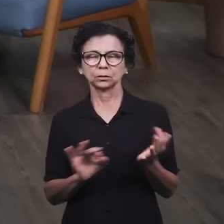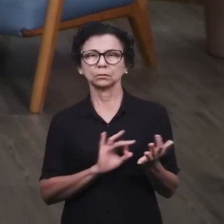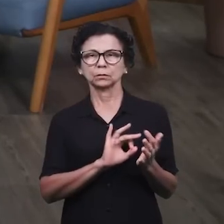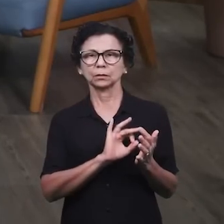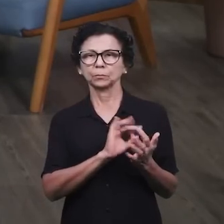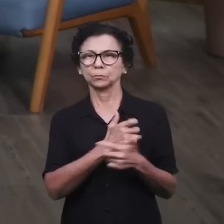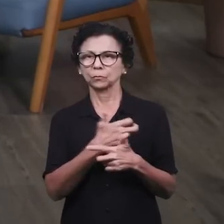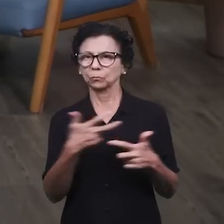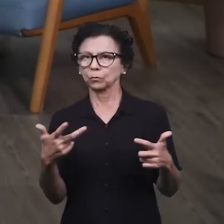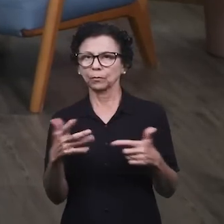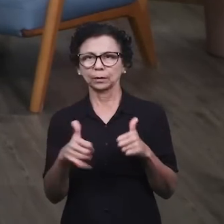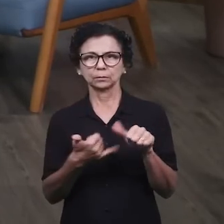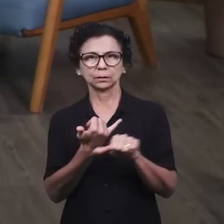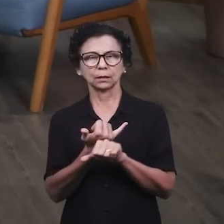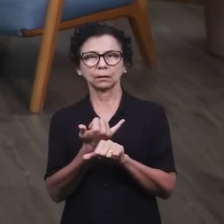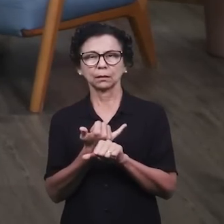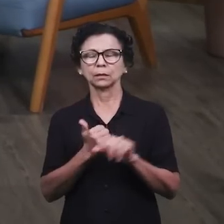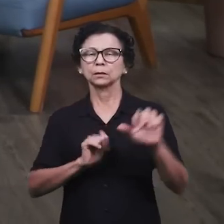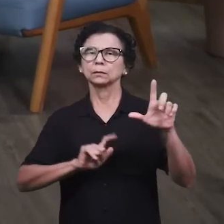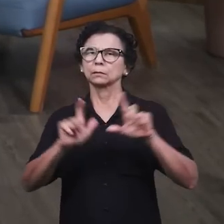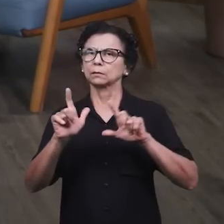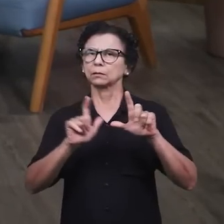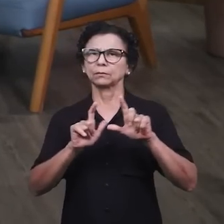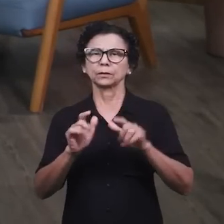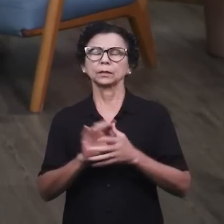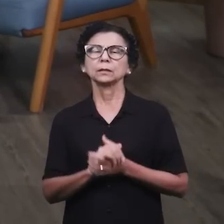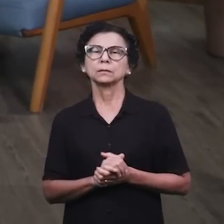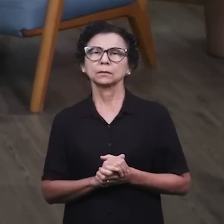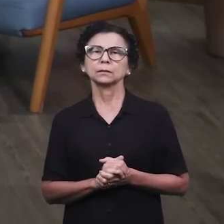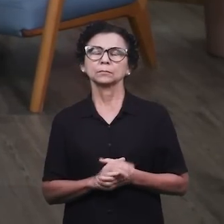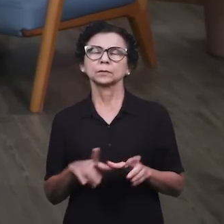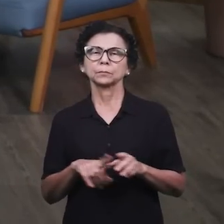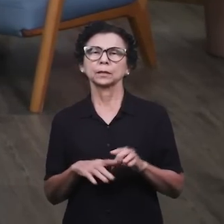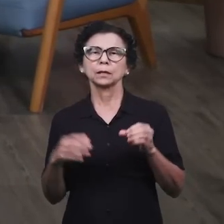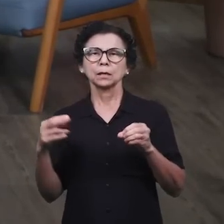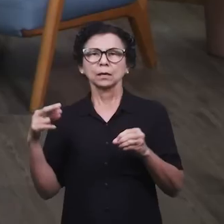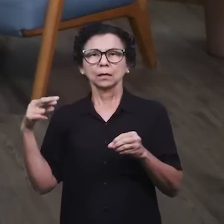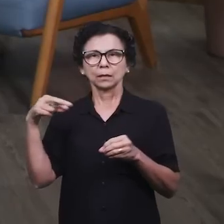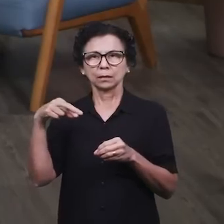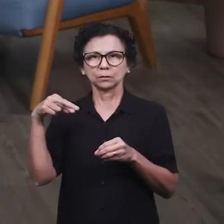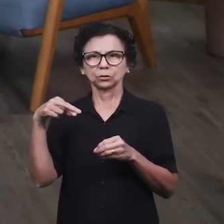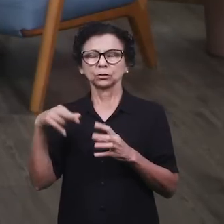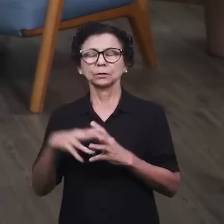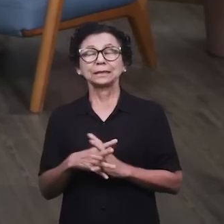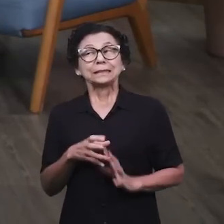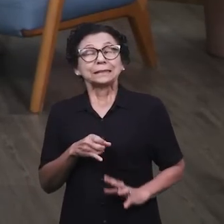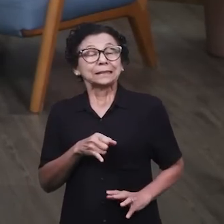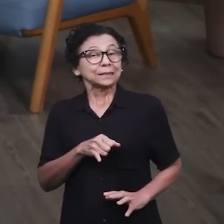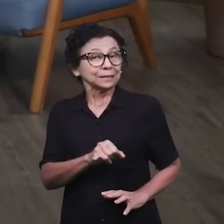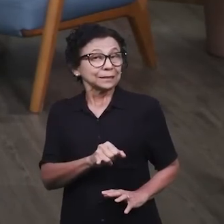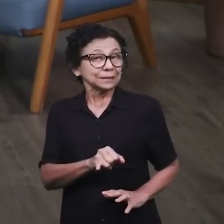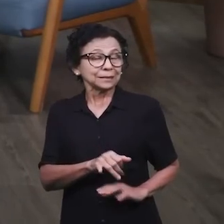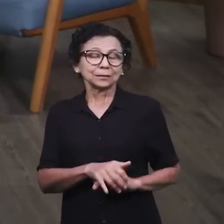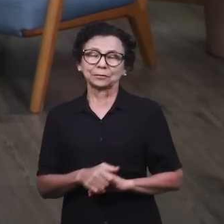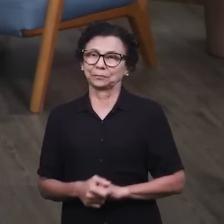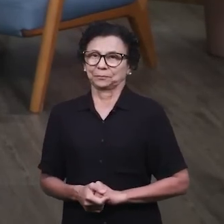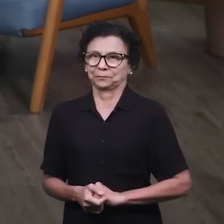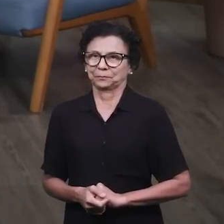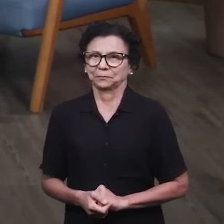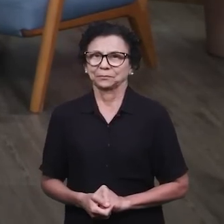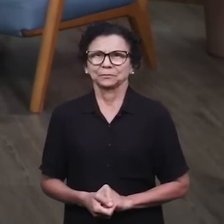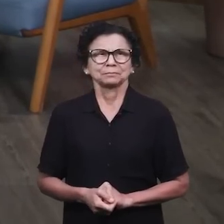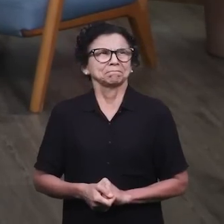da igreja infiel. Amém, glória a Deus. Inclusive, uma recomendação para você que está nos assistindo agora, através de